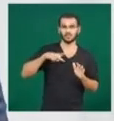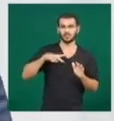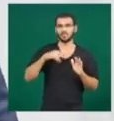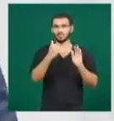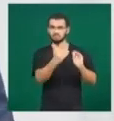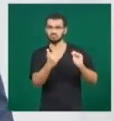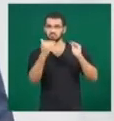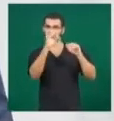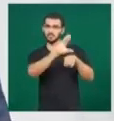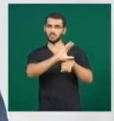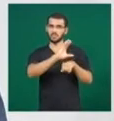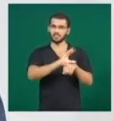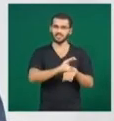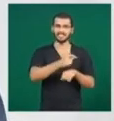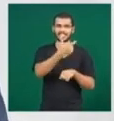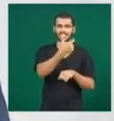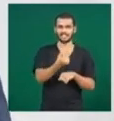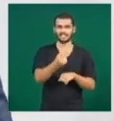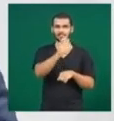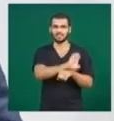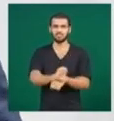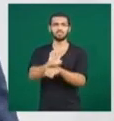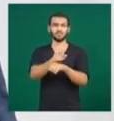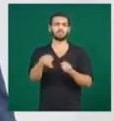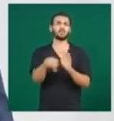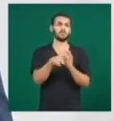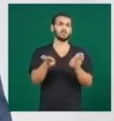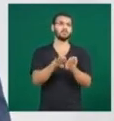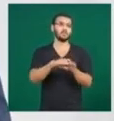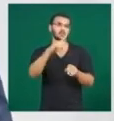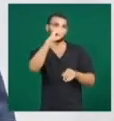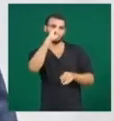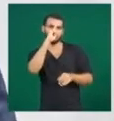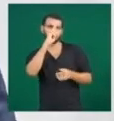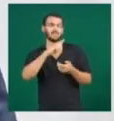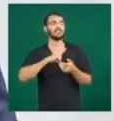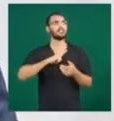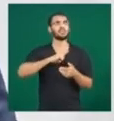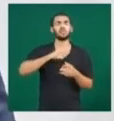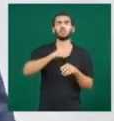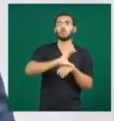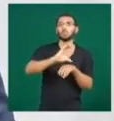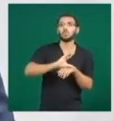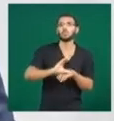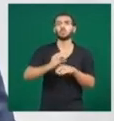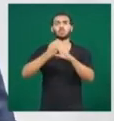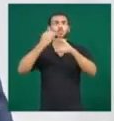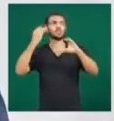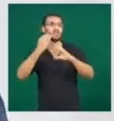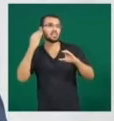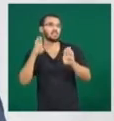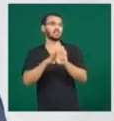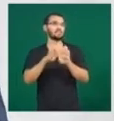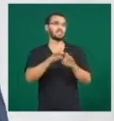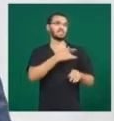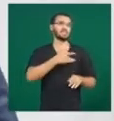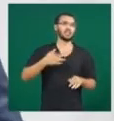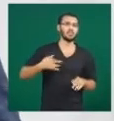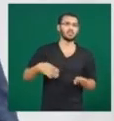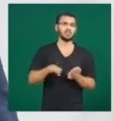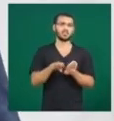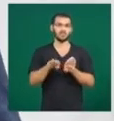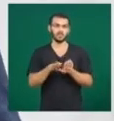em 16 estados, incluindo o Triângulo Mineiro. São cursos na área de saúde, engenharia e ciências biológicas. As portarias com